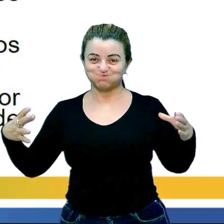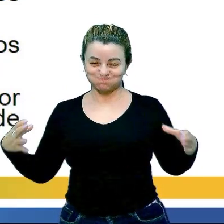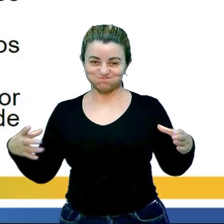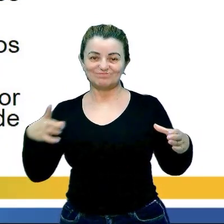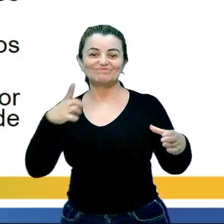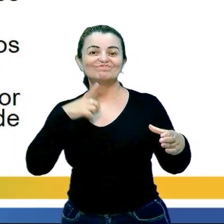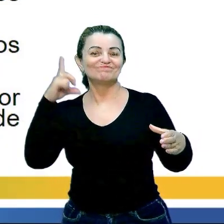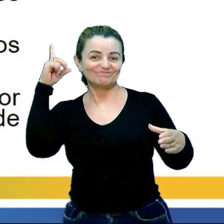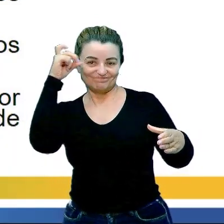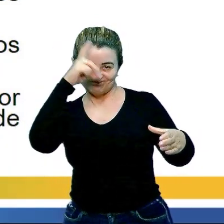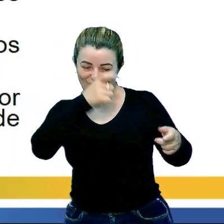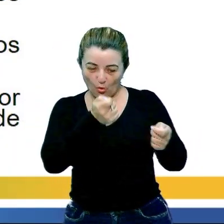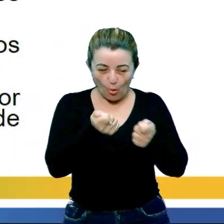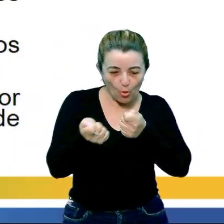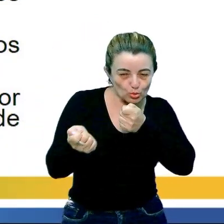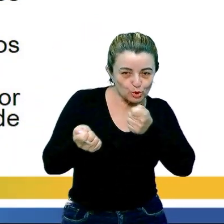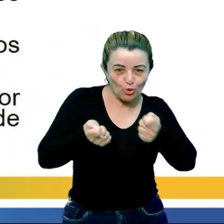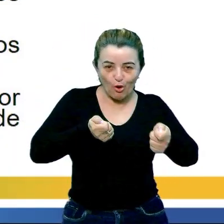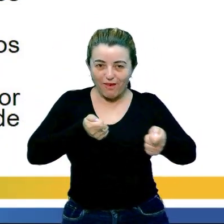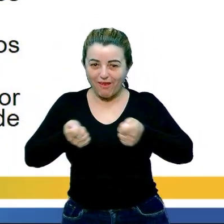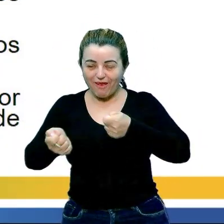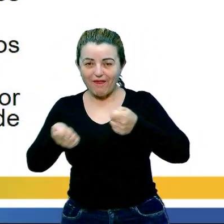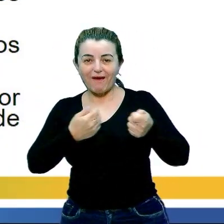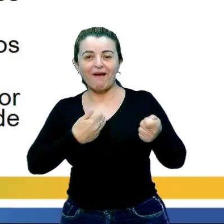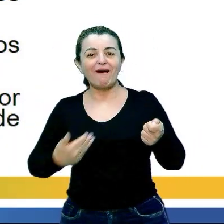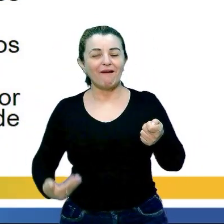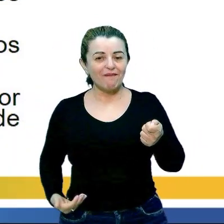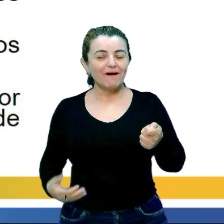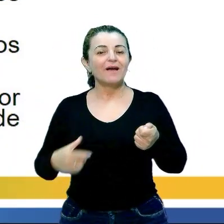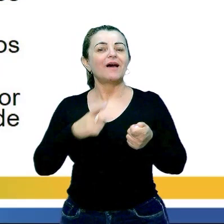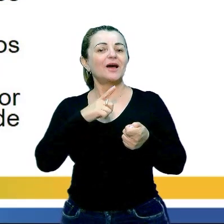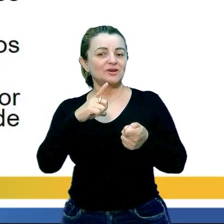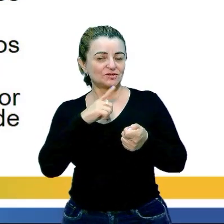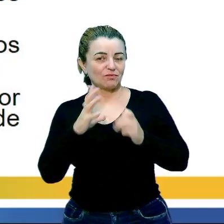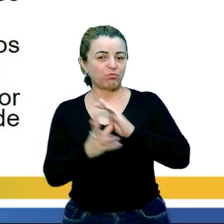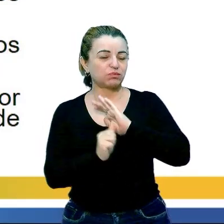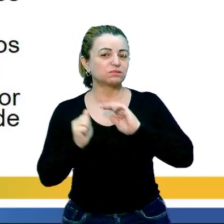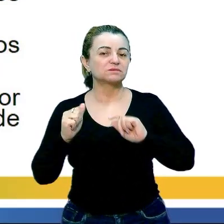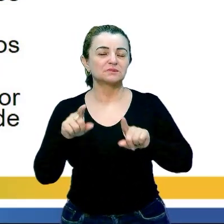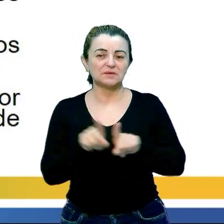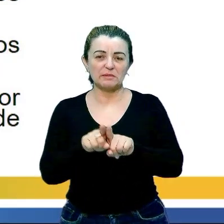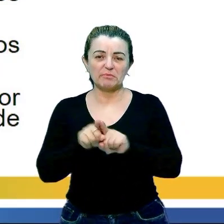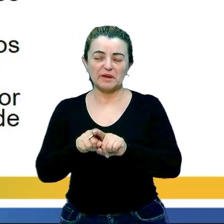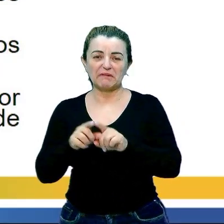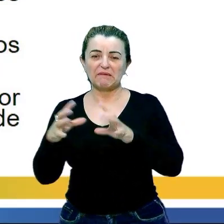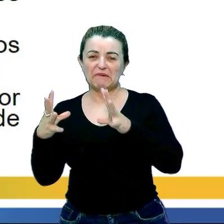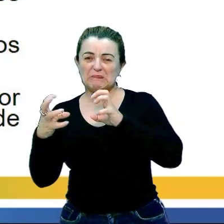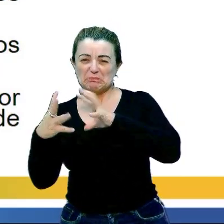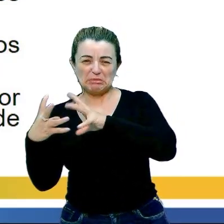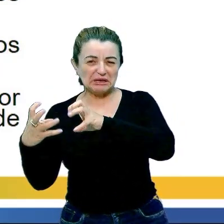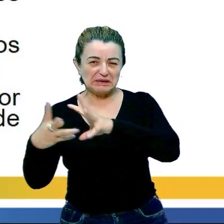para controlar essa gestão e também as corrupções e brigas e lutas entre si foram um